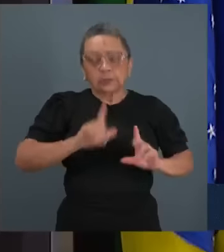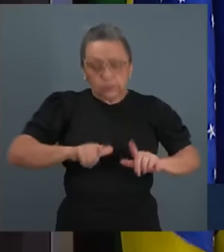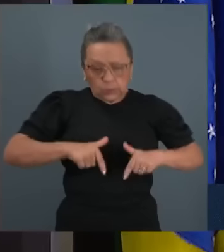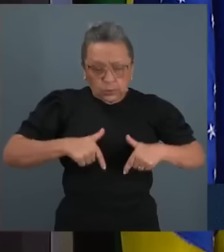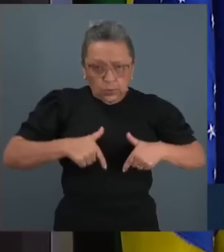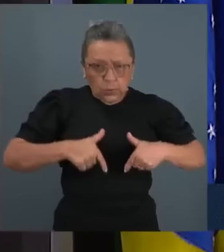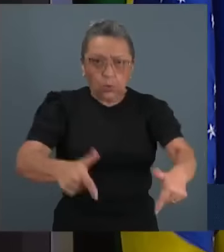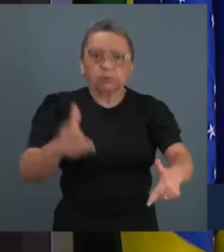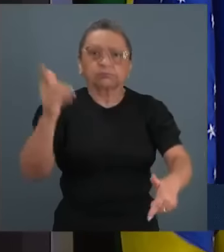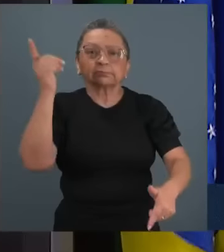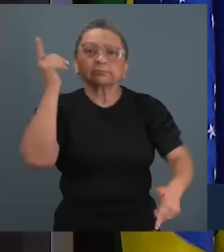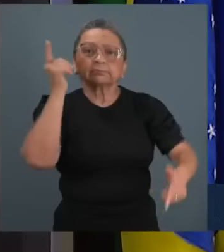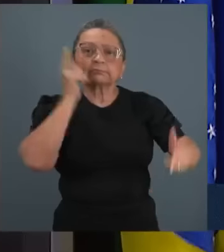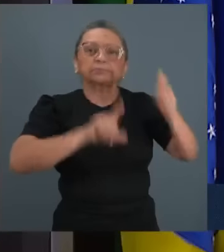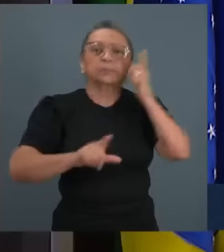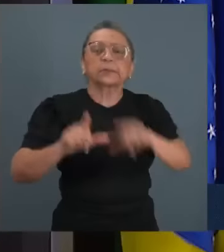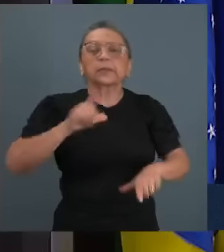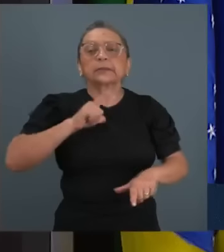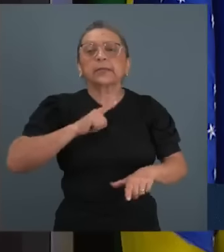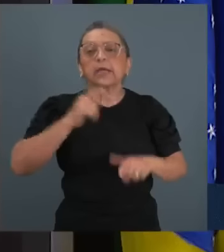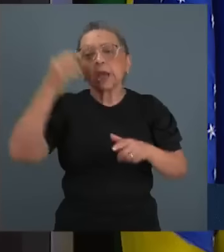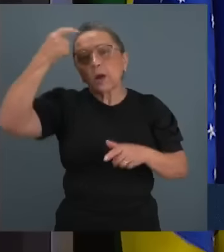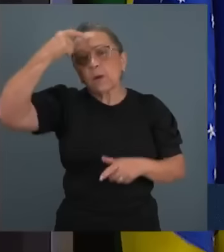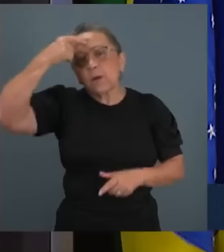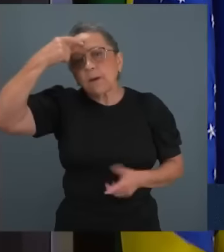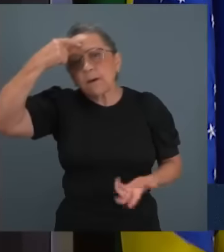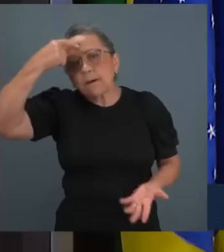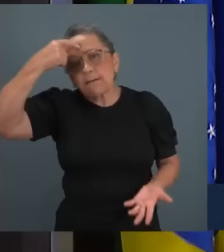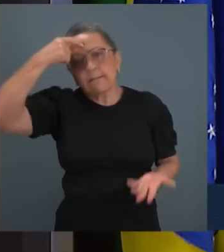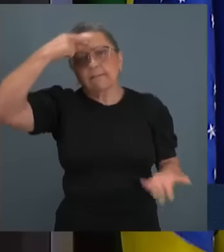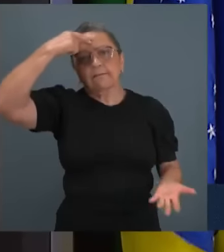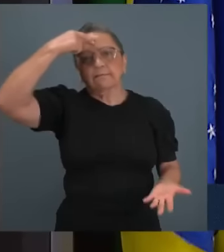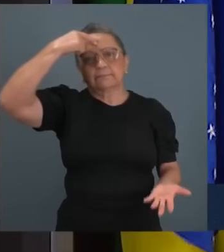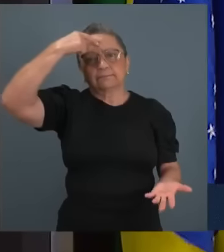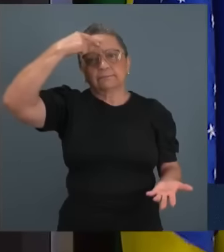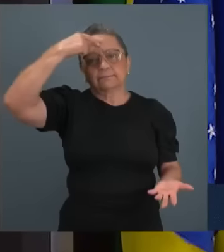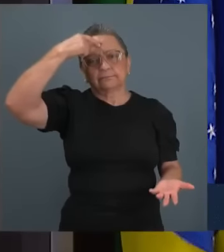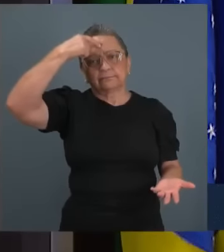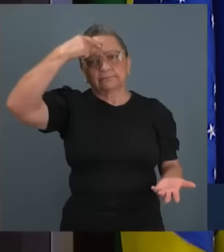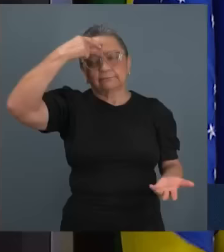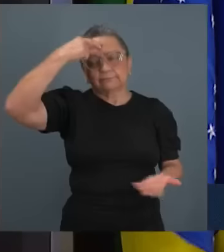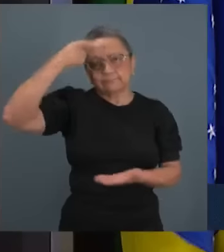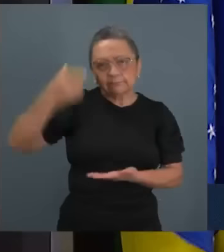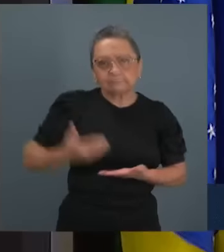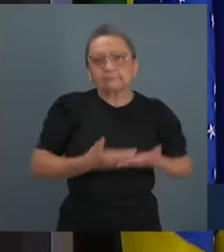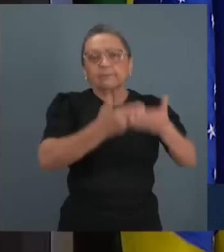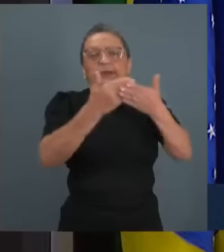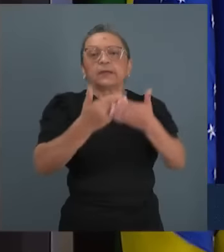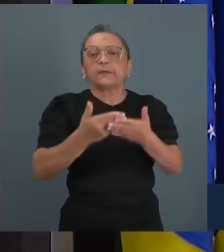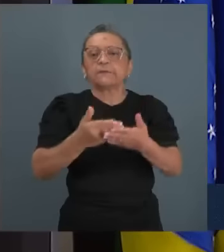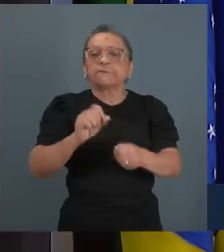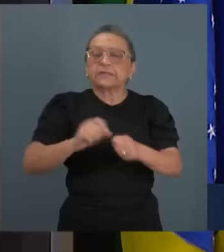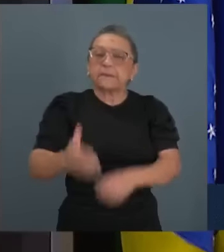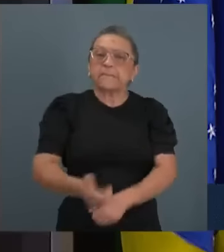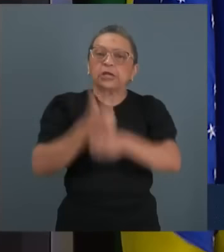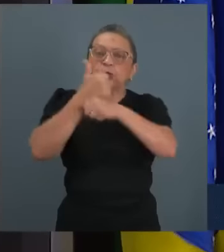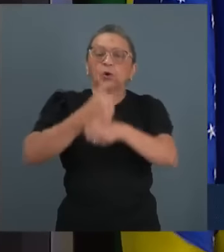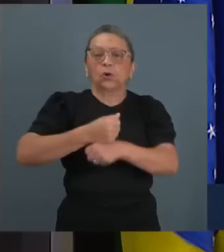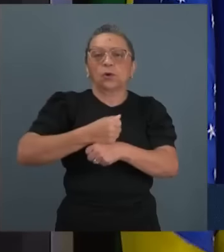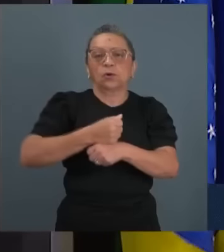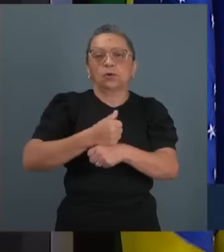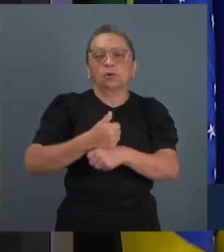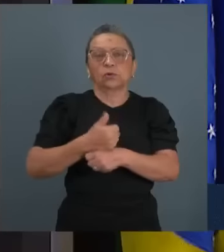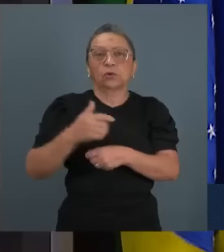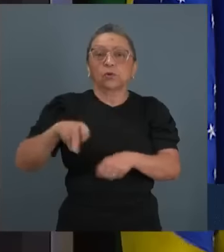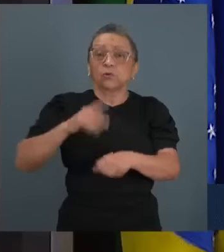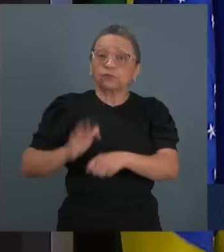conseguir ter mais consciência e dirigir os destinos dessa nação por